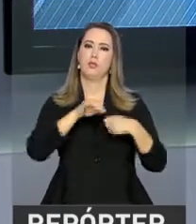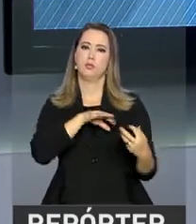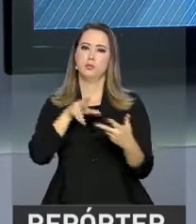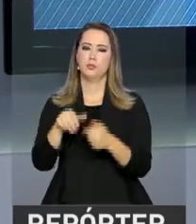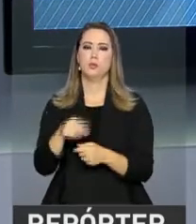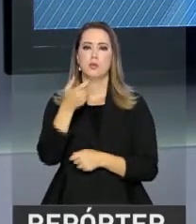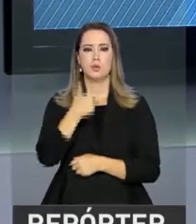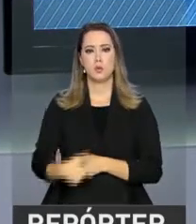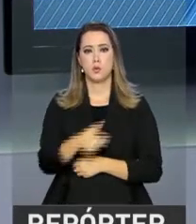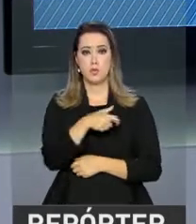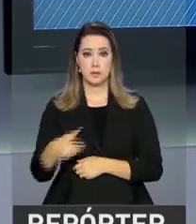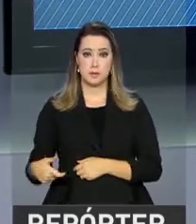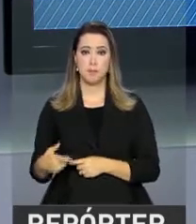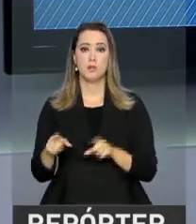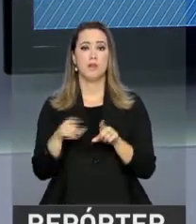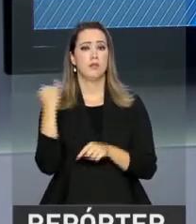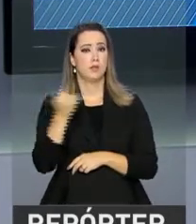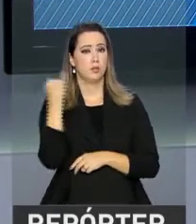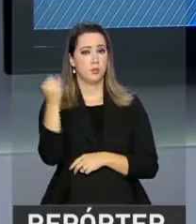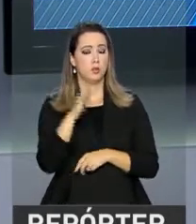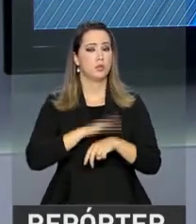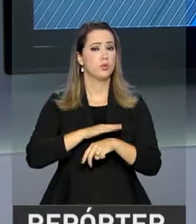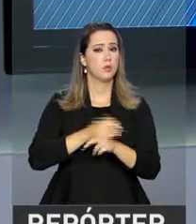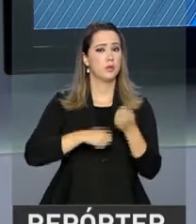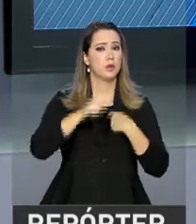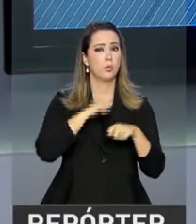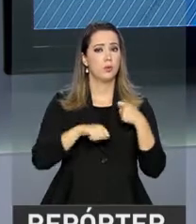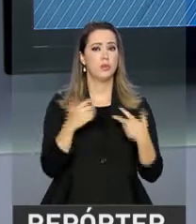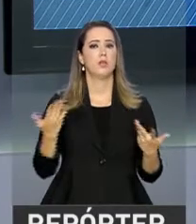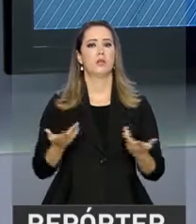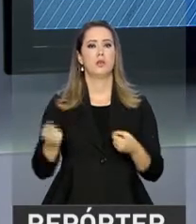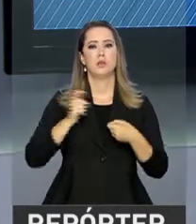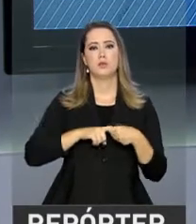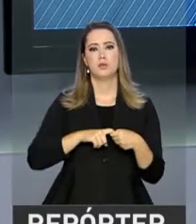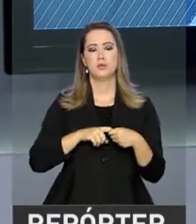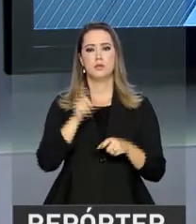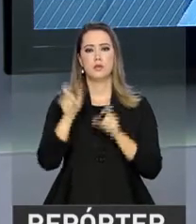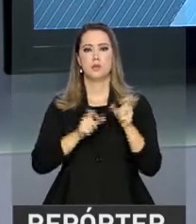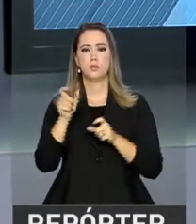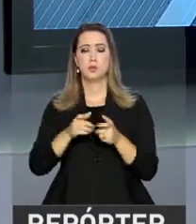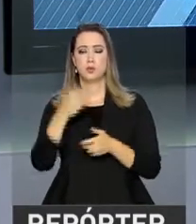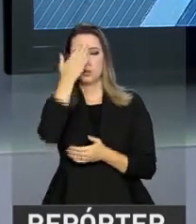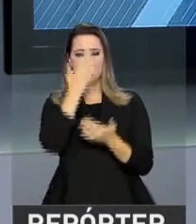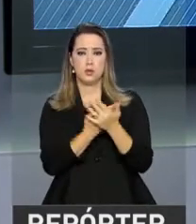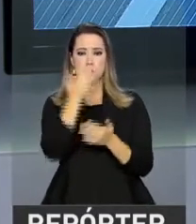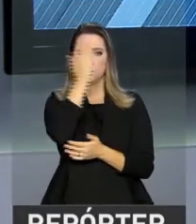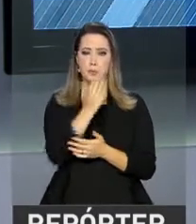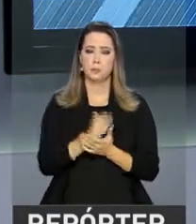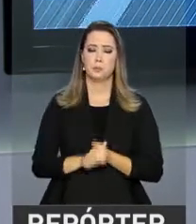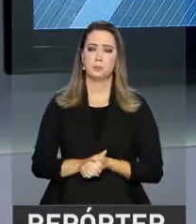mundial na suíça moreira franco destacou um novo momento da economia eo retorno da confiança dos investidores no